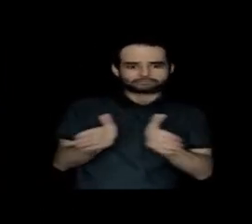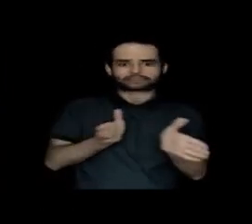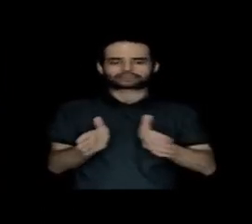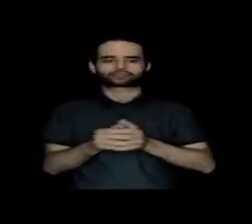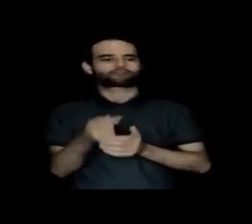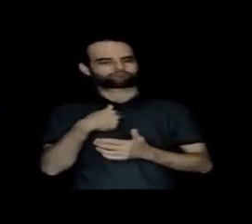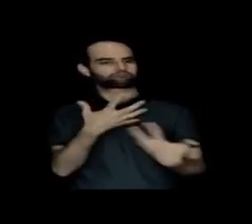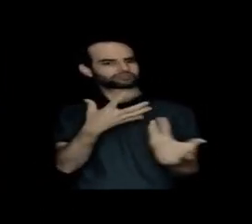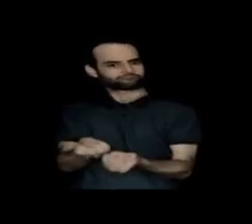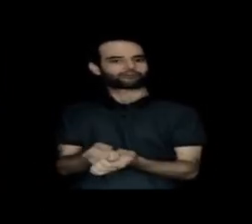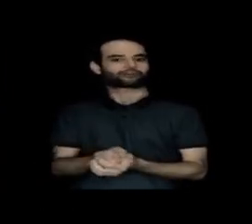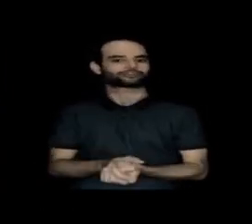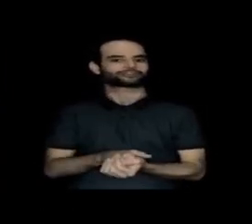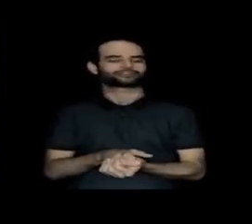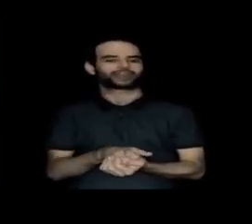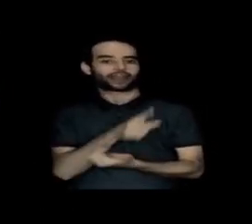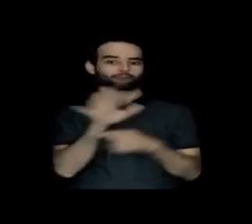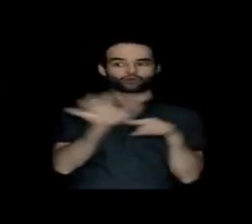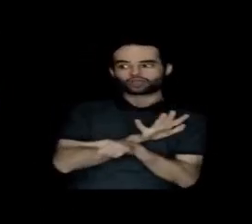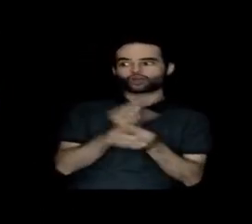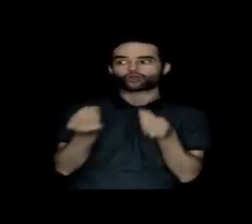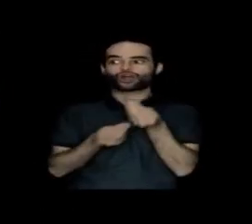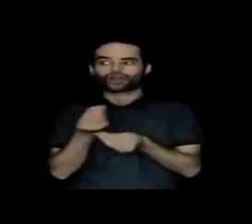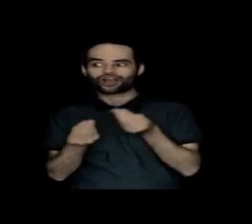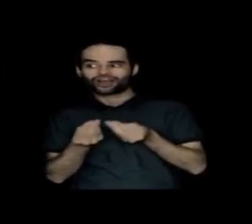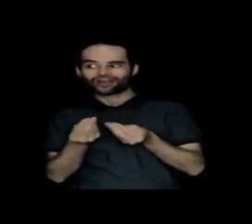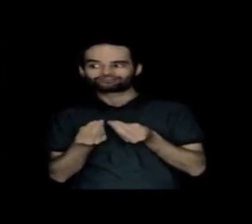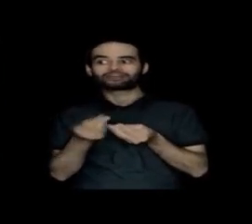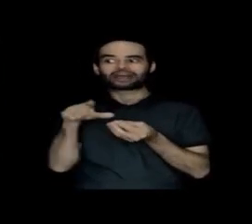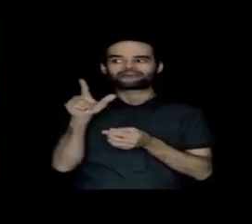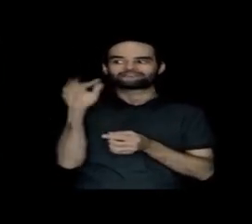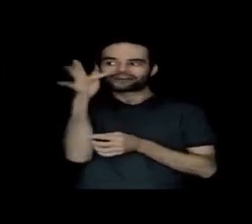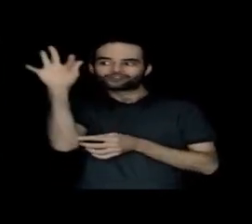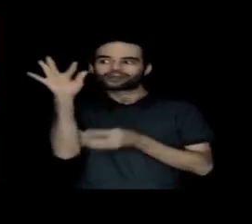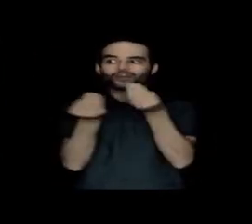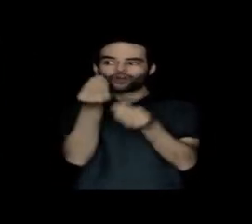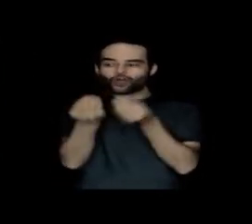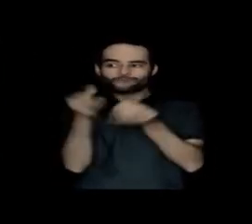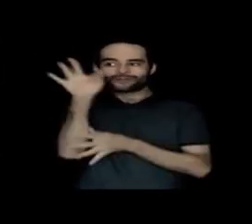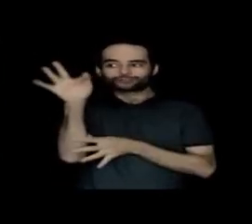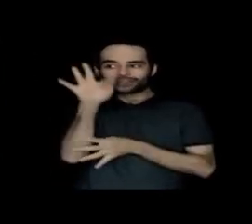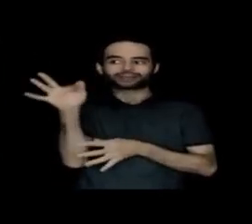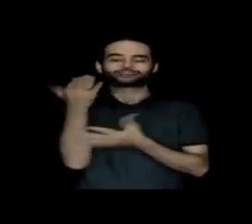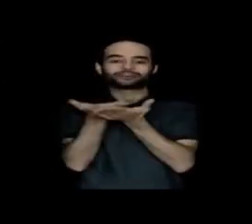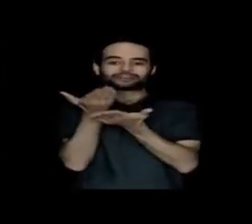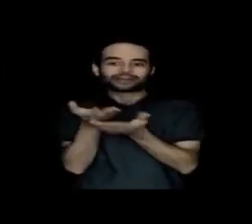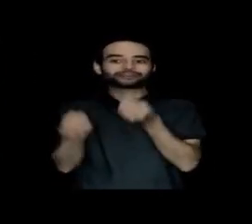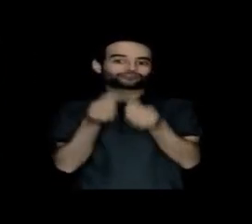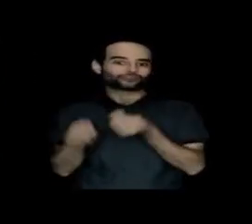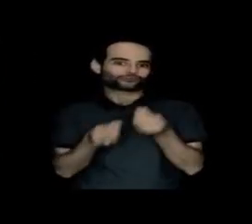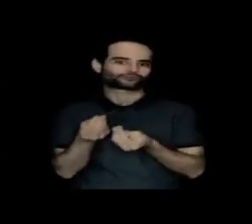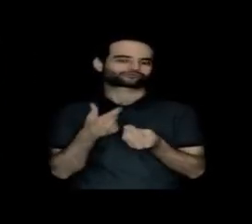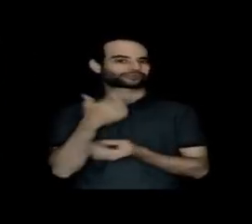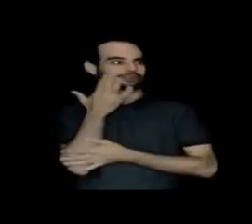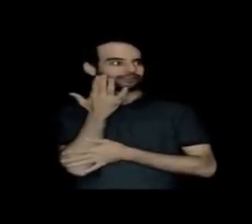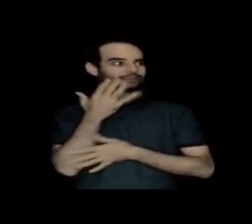ter acessibilidade, foi atendida. E ela sempre me perguntava como é a faculdade, como é estar na faculdade, o que você faz na